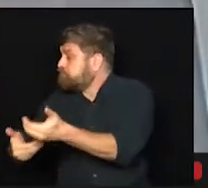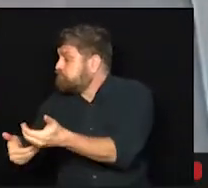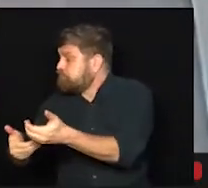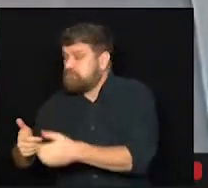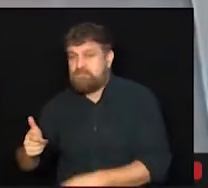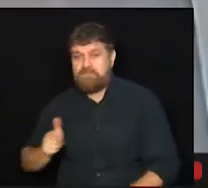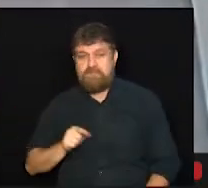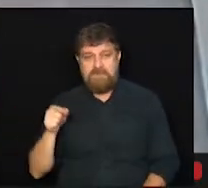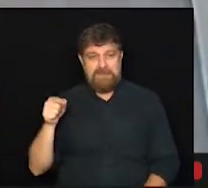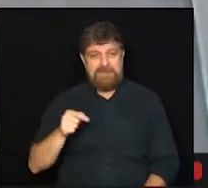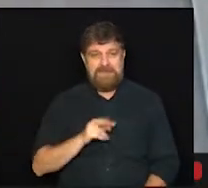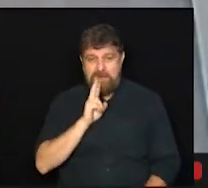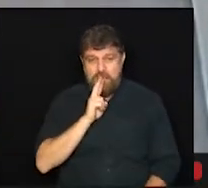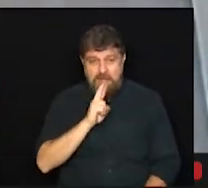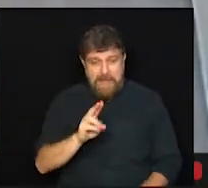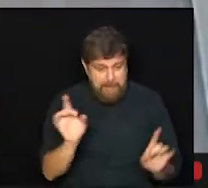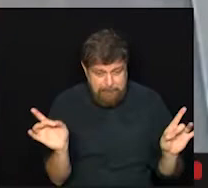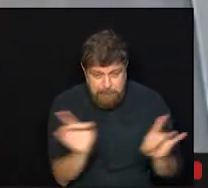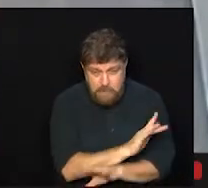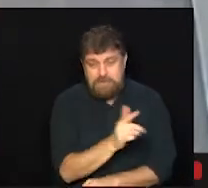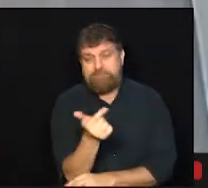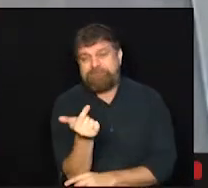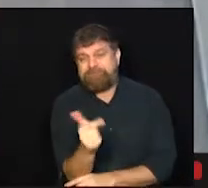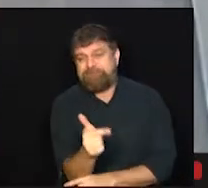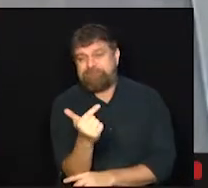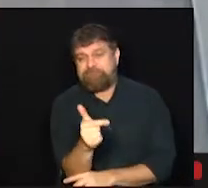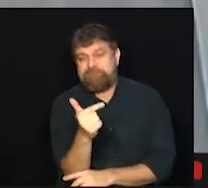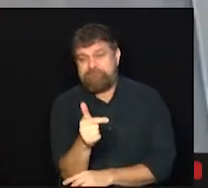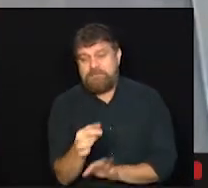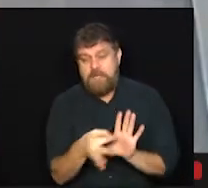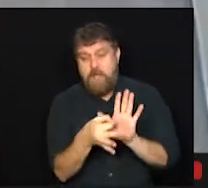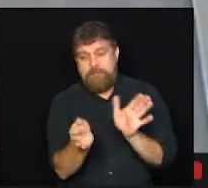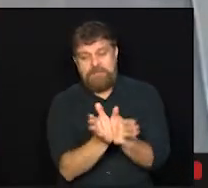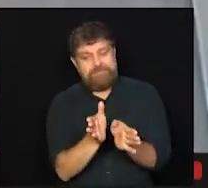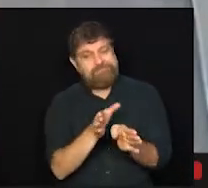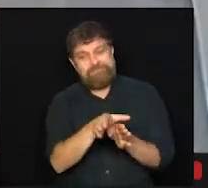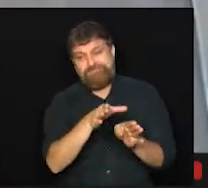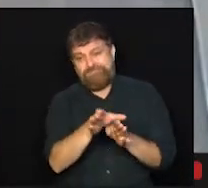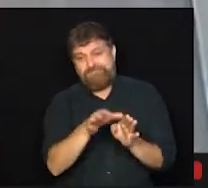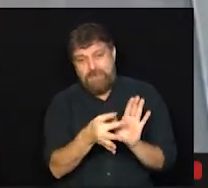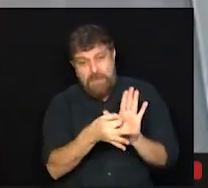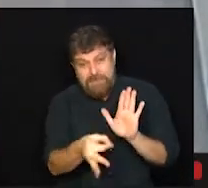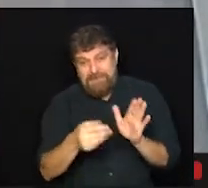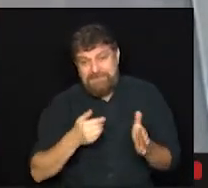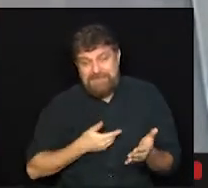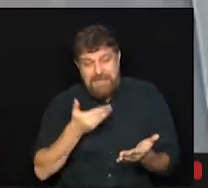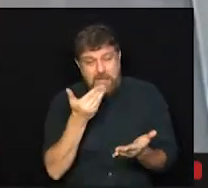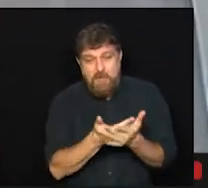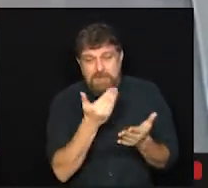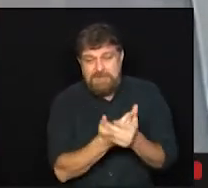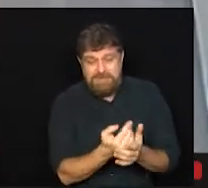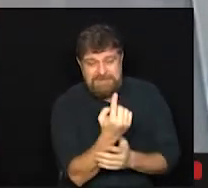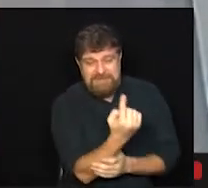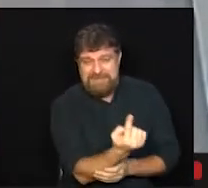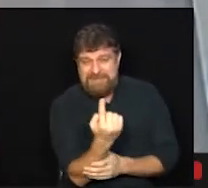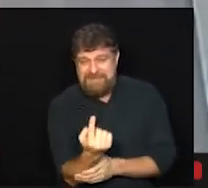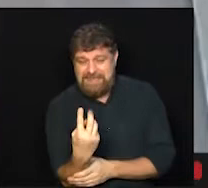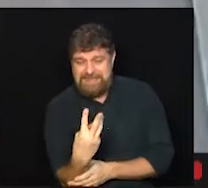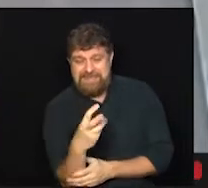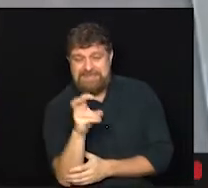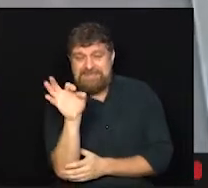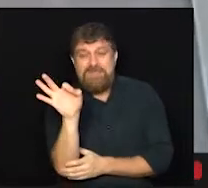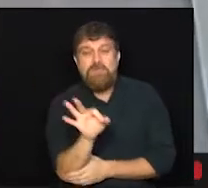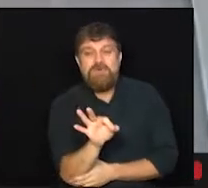por isso é que não existe uma resposta absoluta, porque, na verdade, vai ter que ter um estudo de caso. Esses